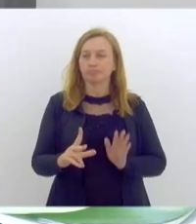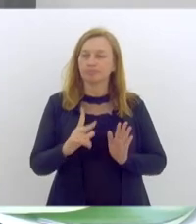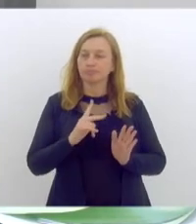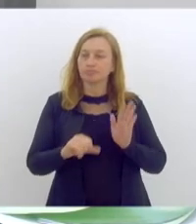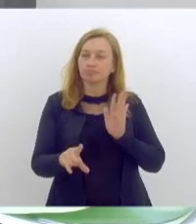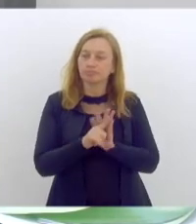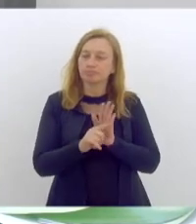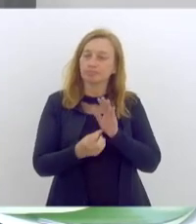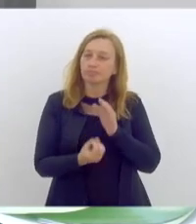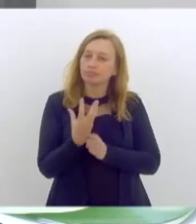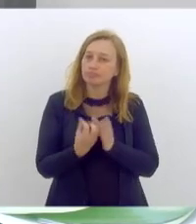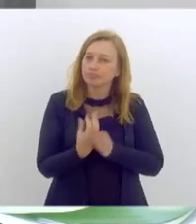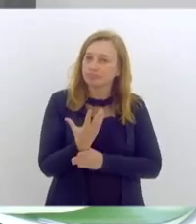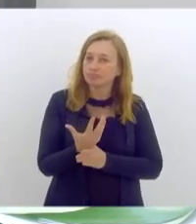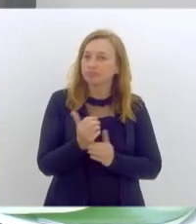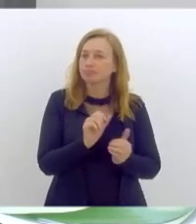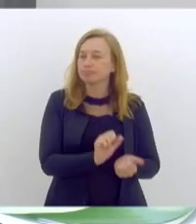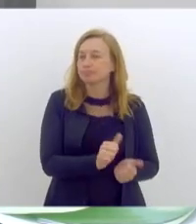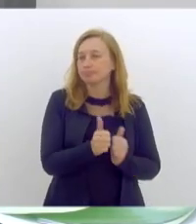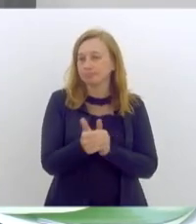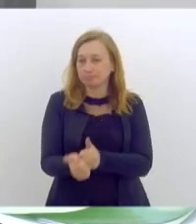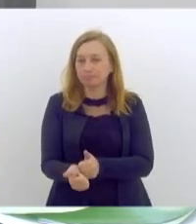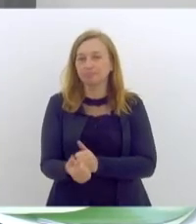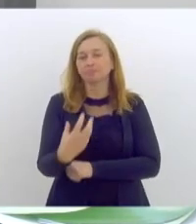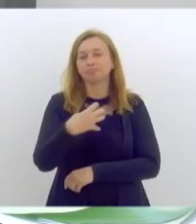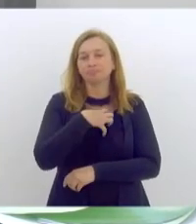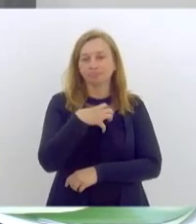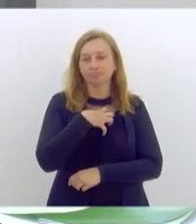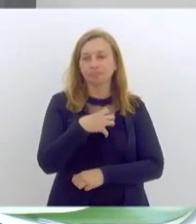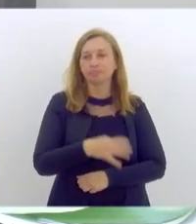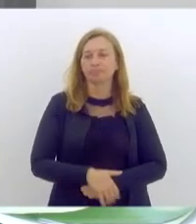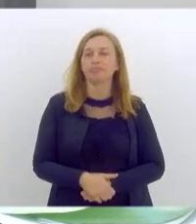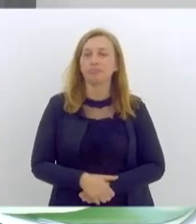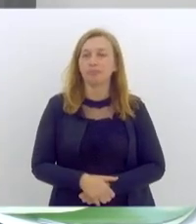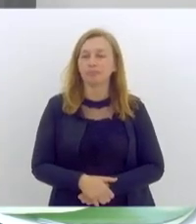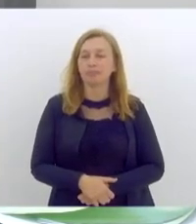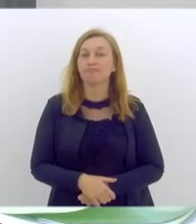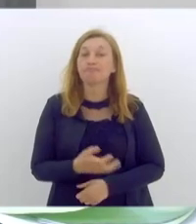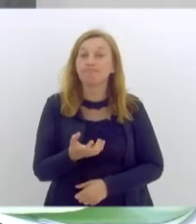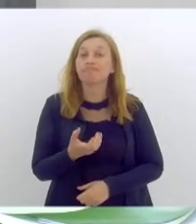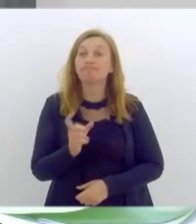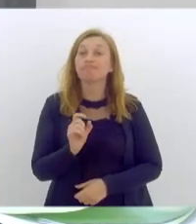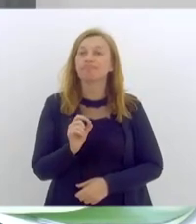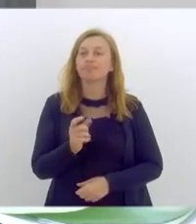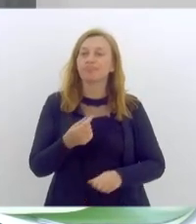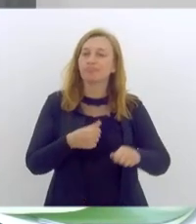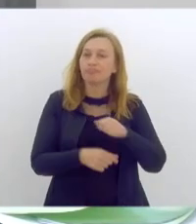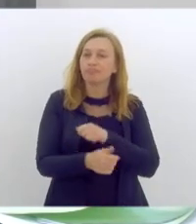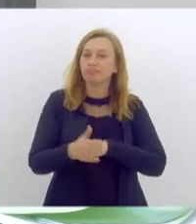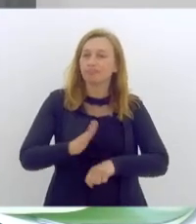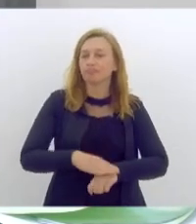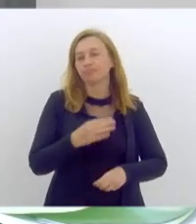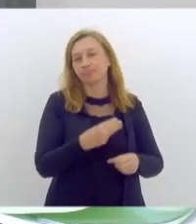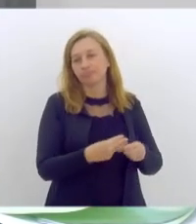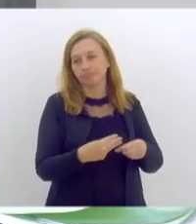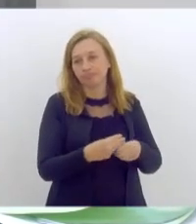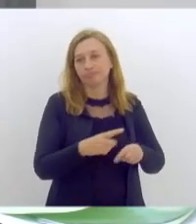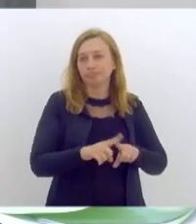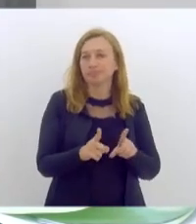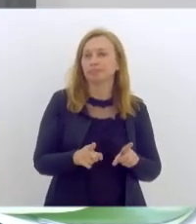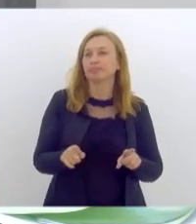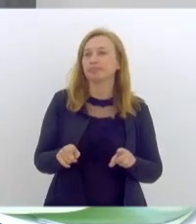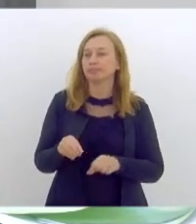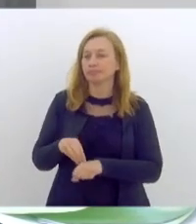sendo criadas encaminhando nesse sentido né porque o que que Quero investir mais no município mas